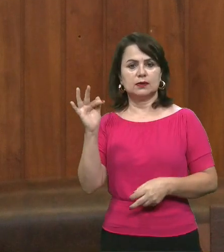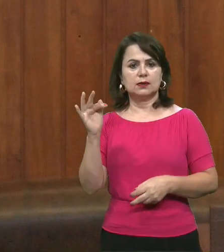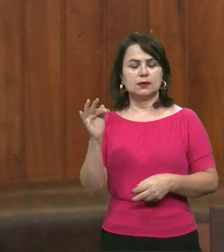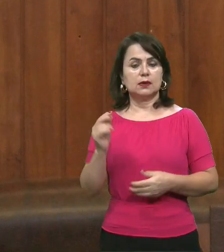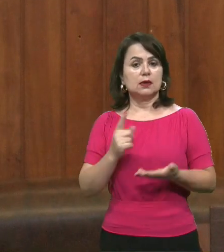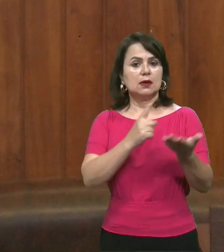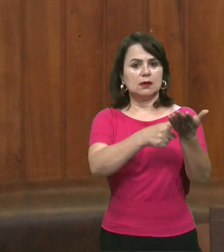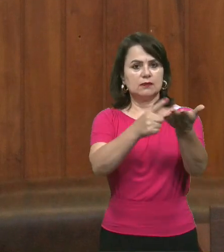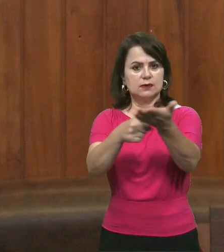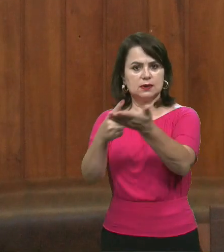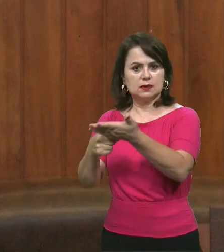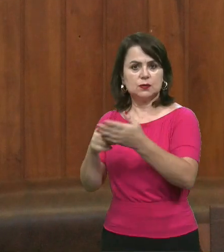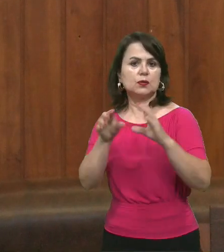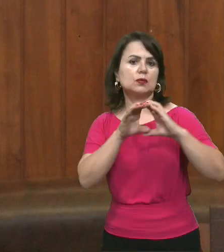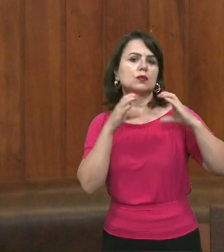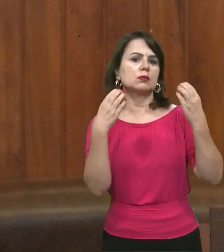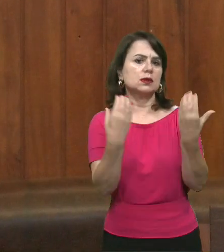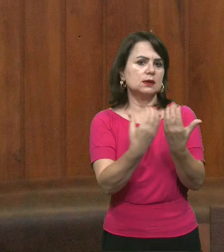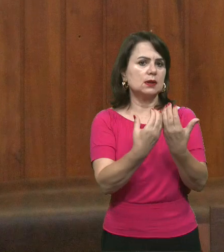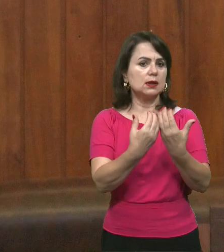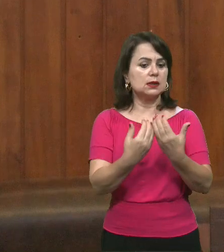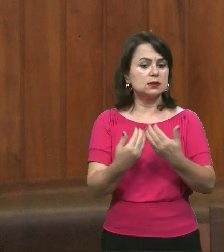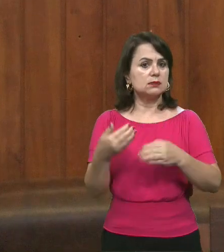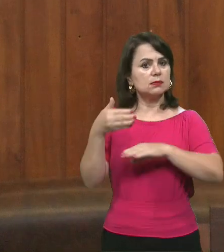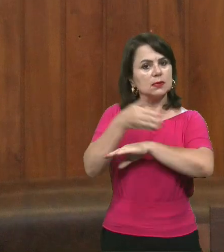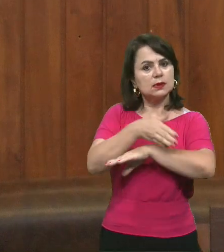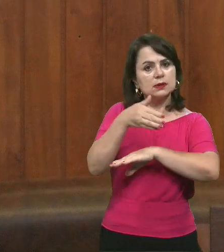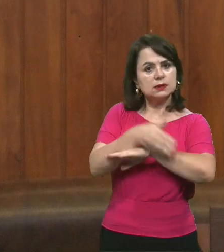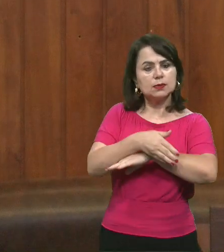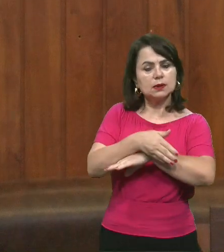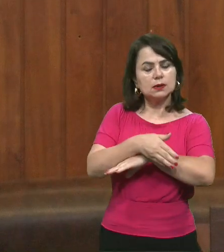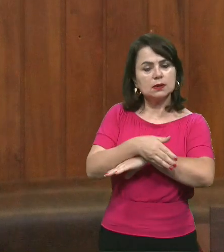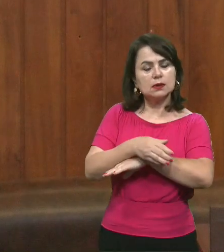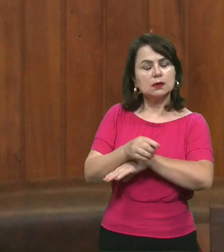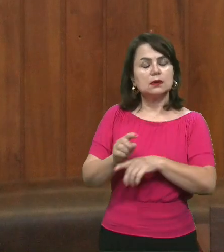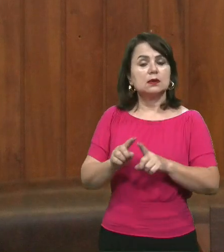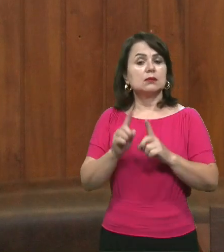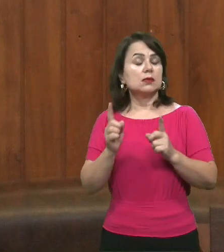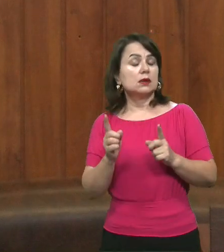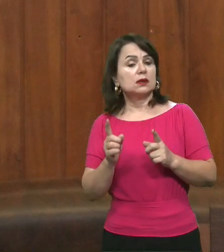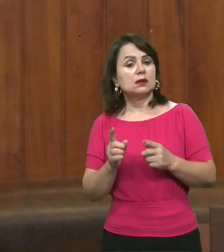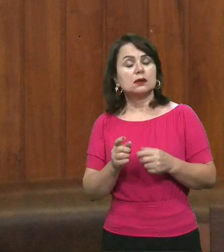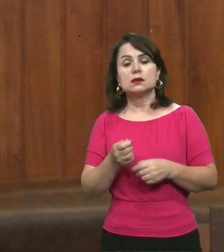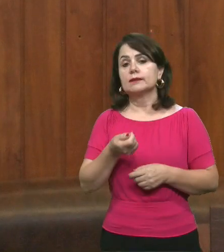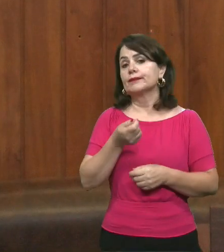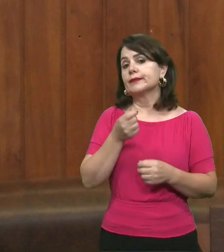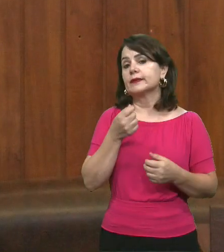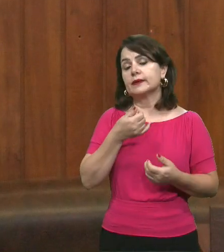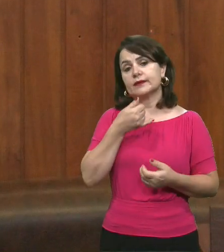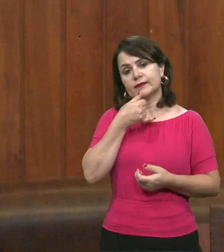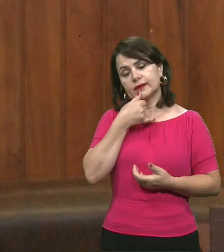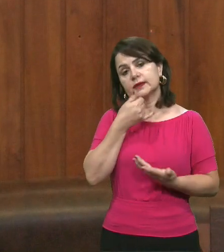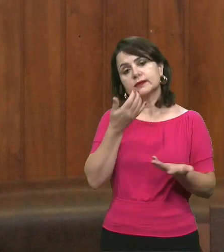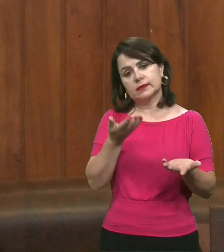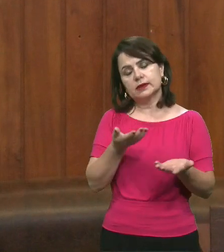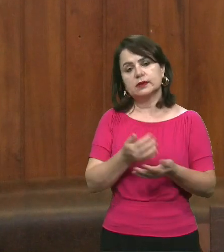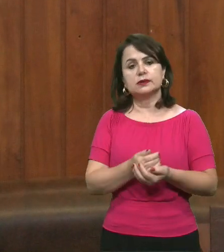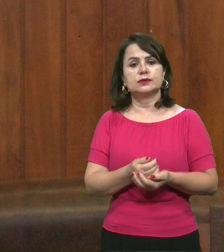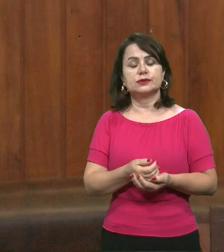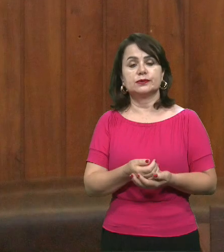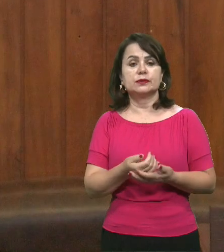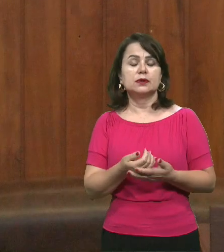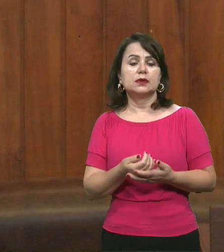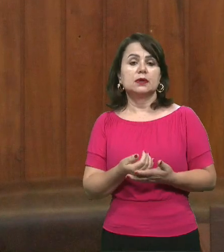que, infelizmente, a gente sempre espera mais da sociedade, em função até do assunto de hoje, o abandono da cidade e